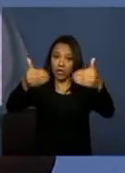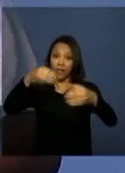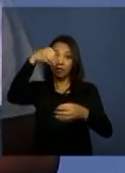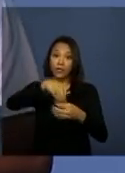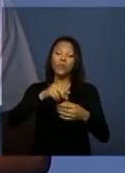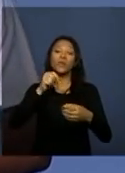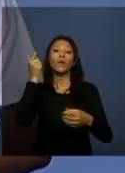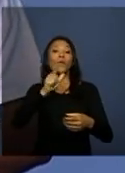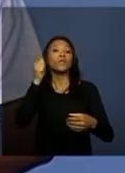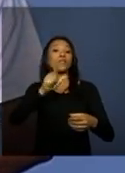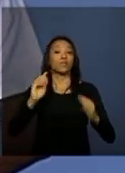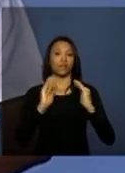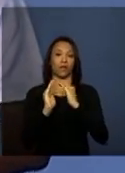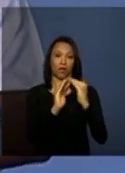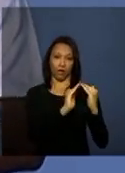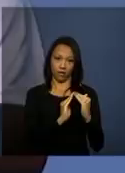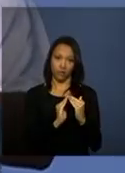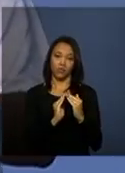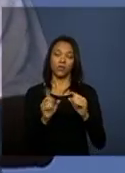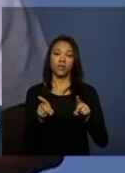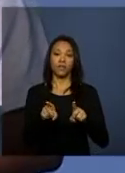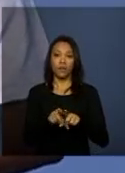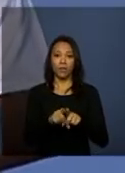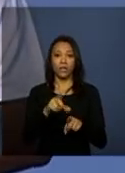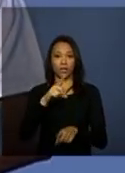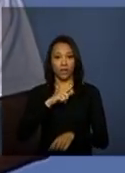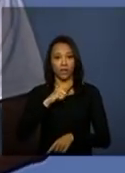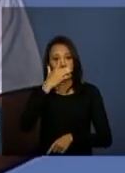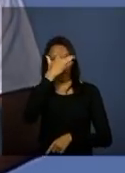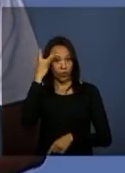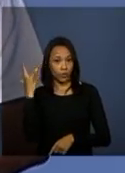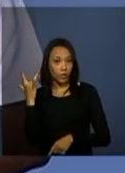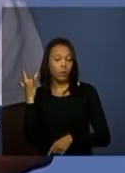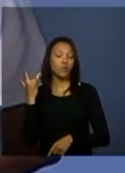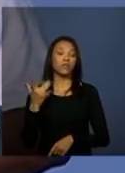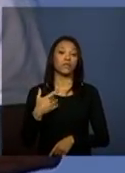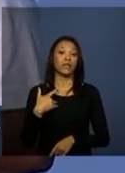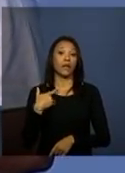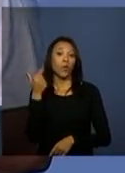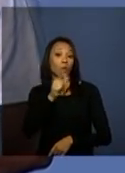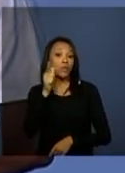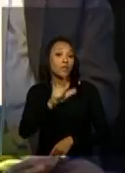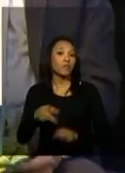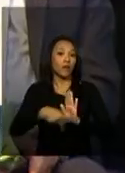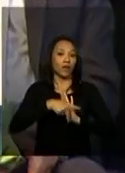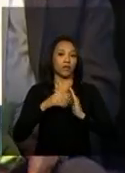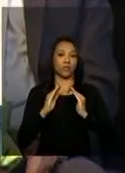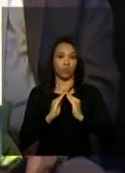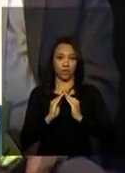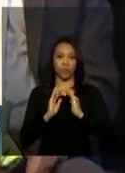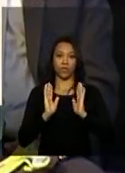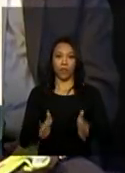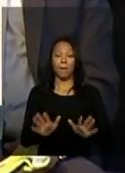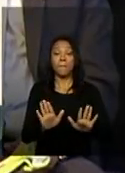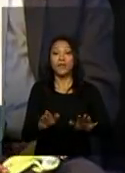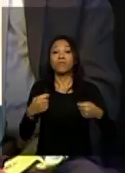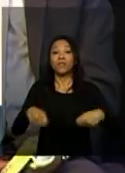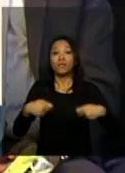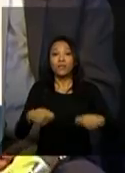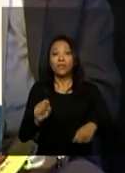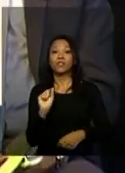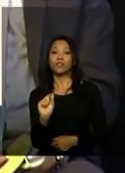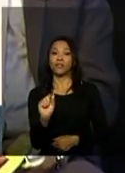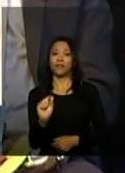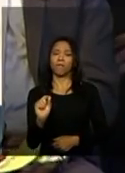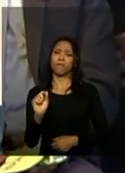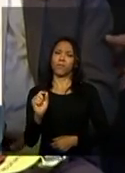moradia, da Minha Casa Minha Vida. Tem pessoas acessando a Minha Casa Minha Vida, mas precisa de rua, precisa de fato ter